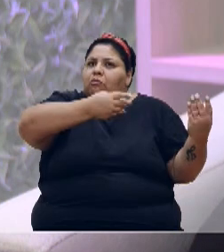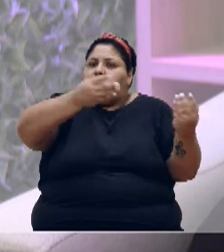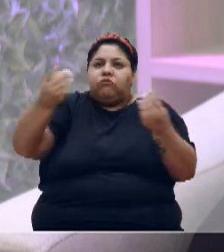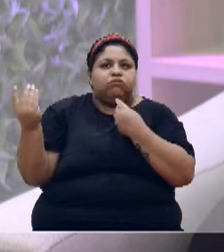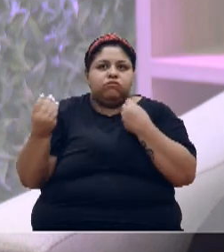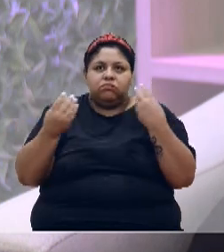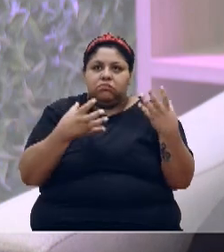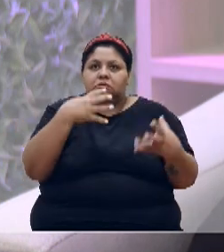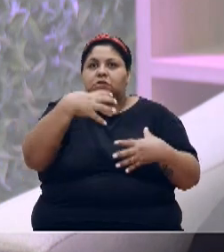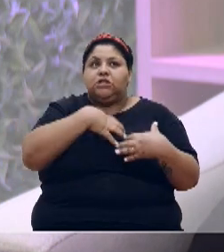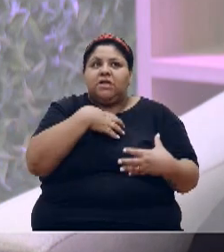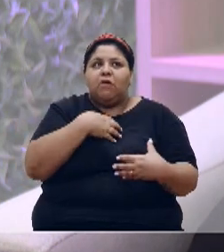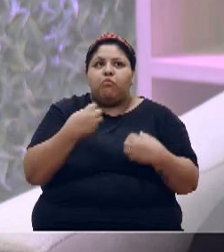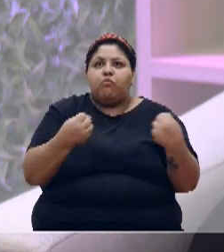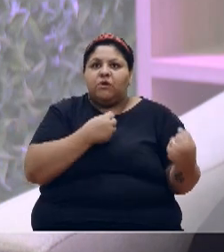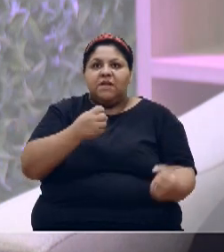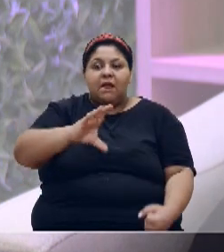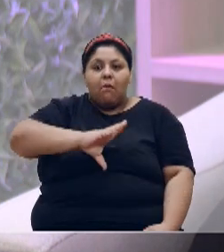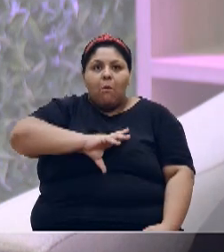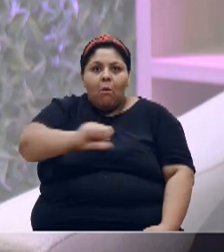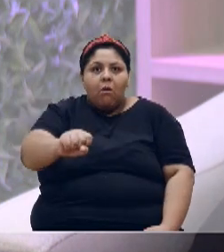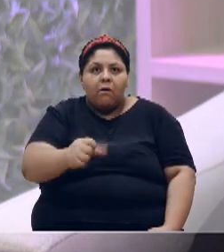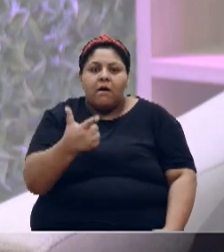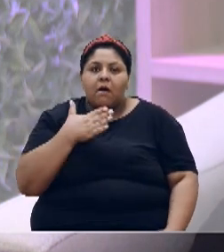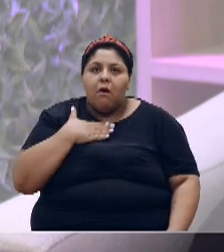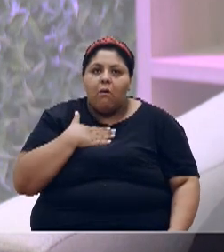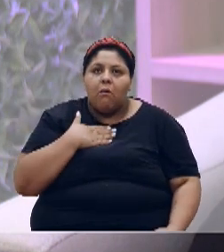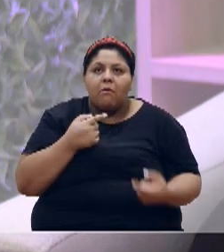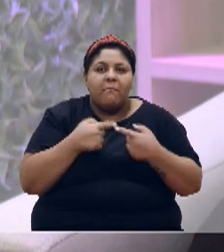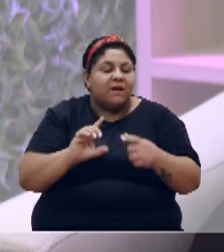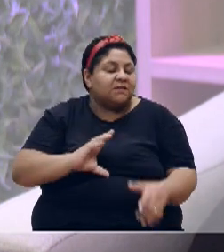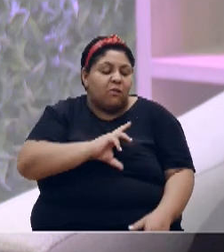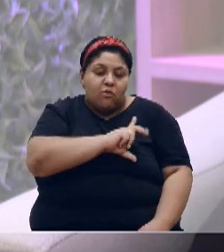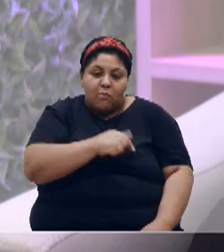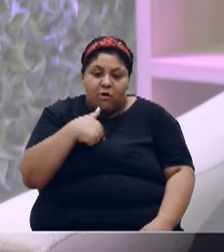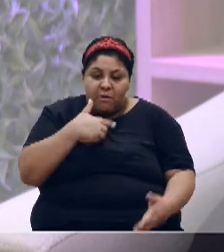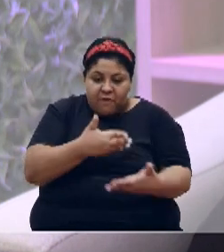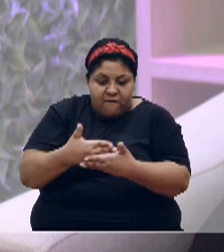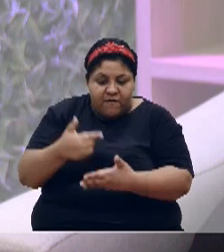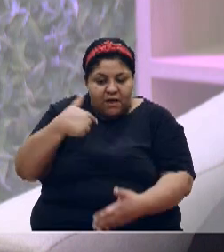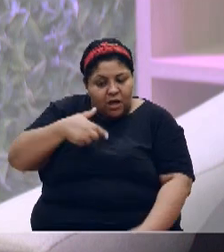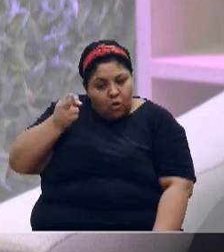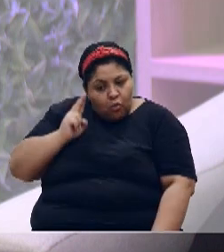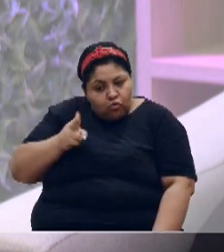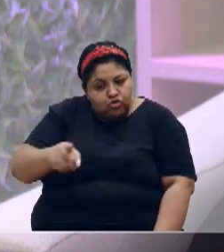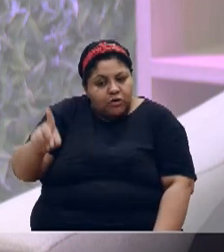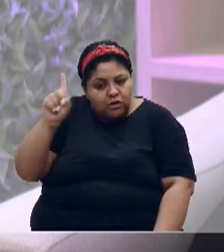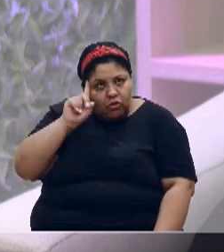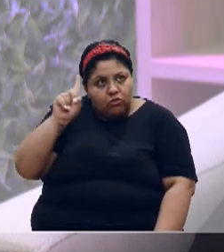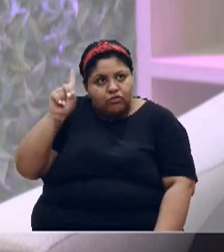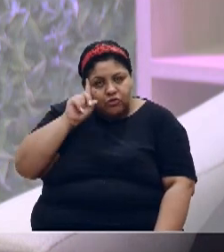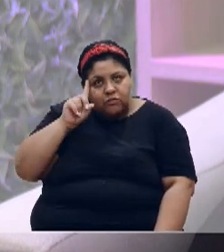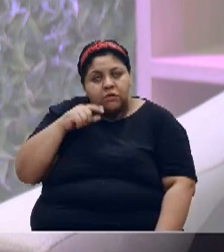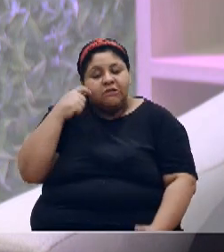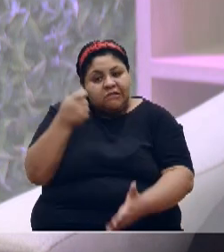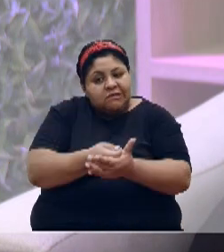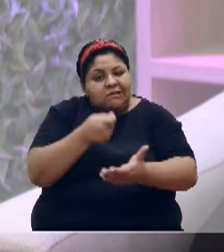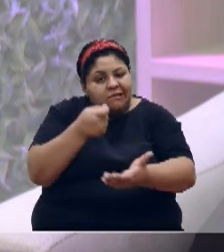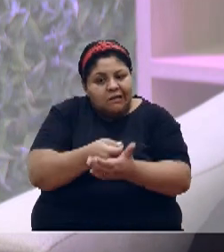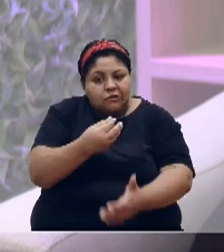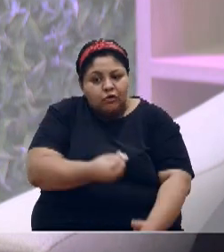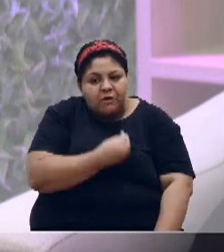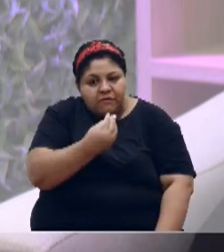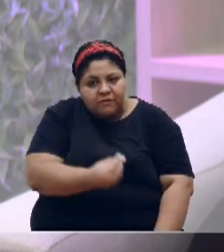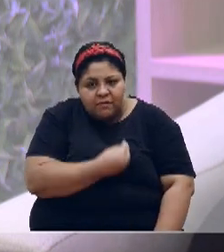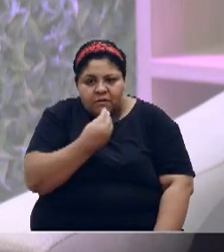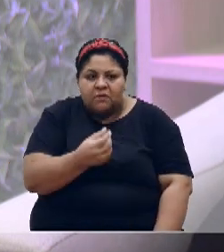milhões de formas que eu poderia atentar contra a minha própria vida. Mas é por amor a ela que eu tô aqui ainda todos os dias tentando sobreviver.